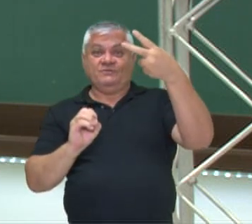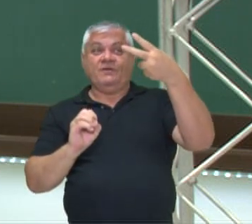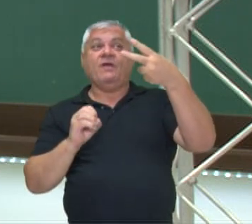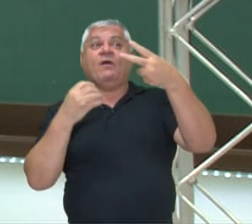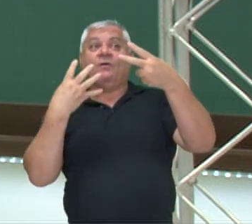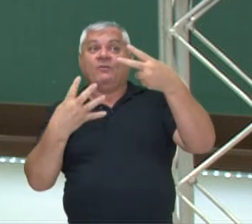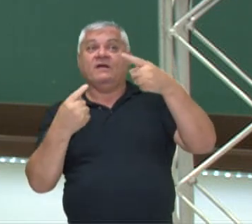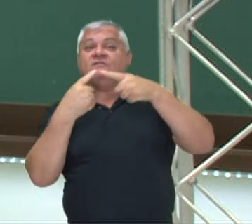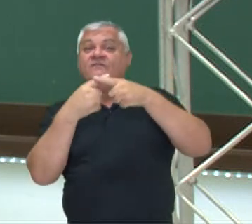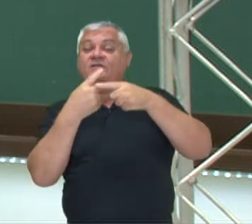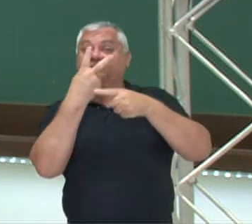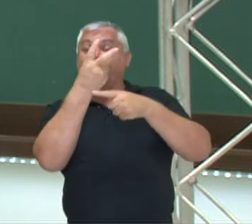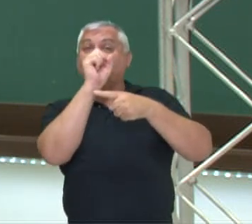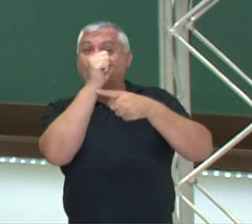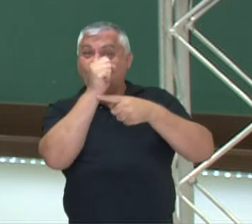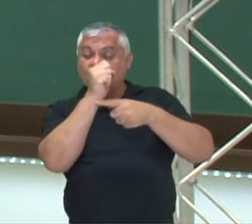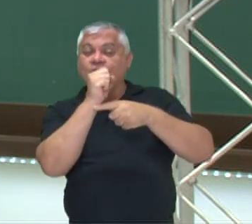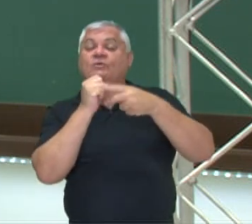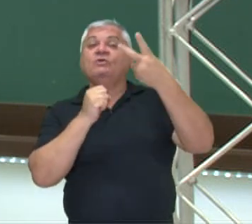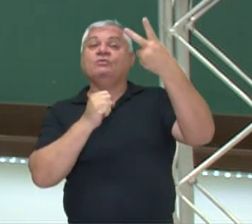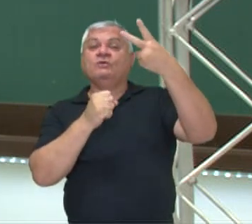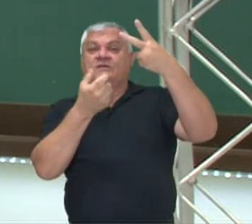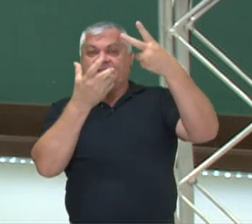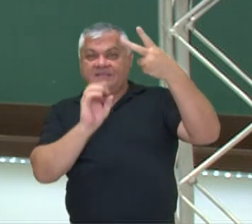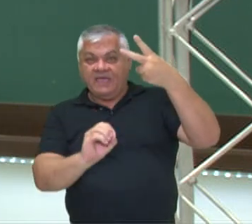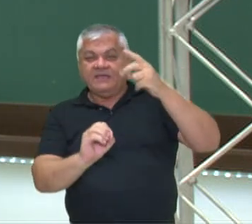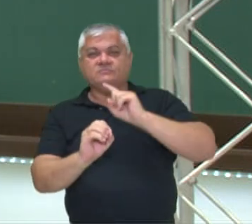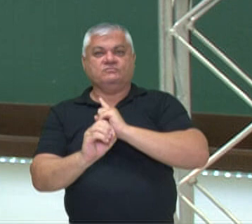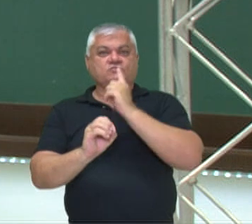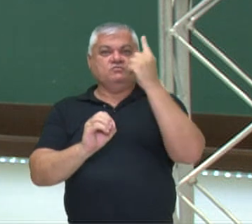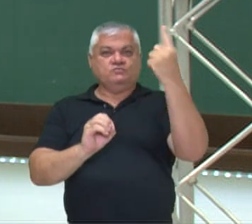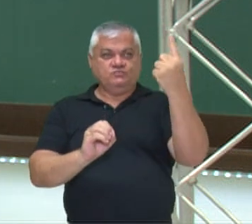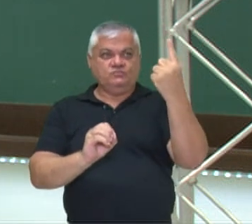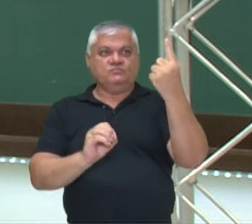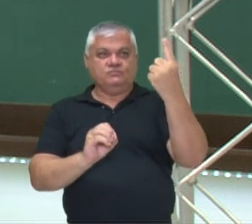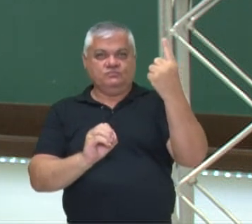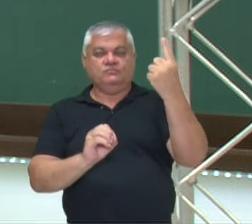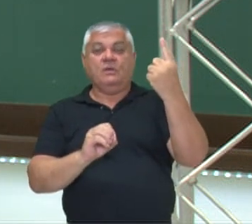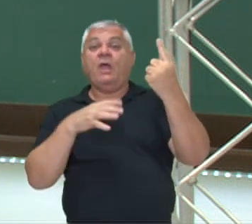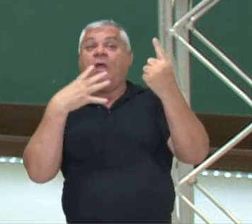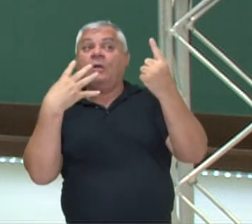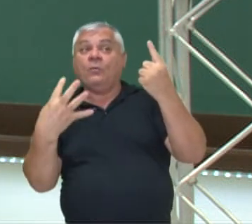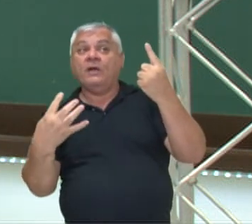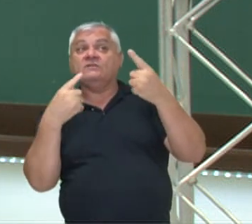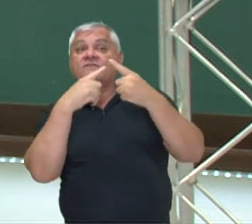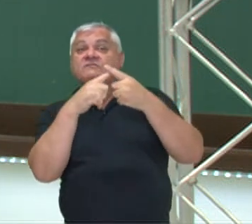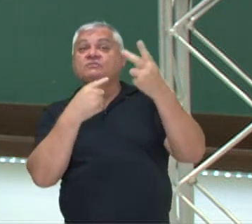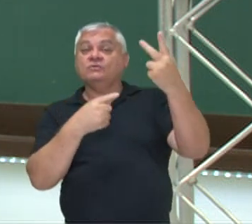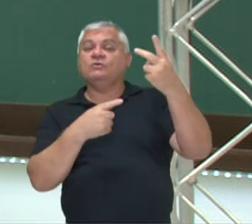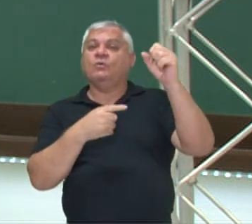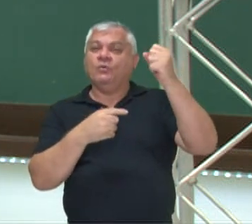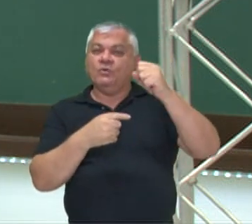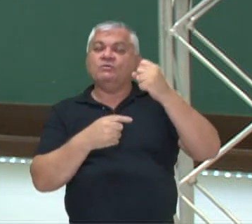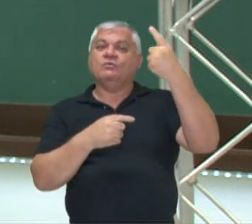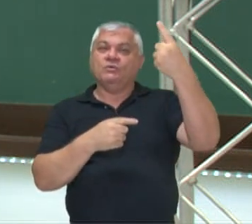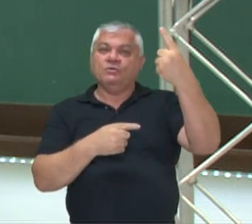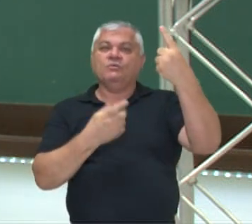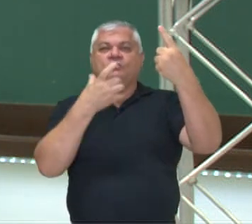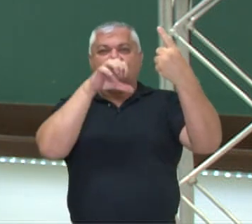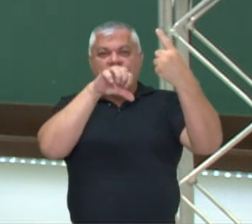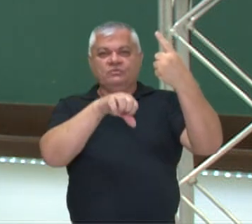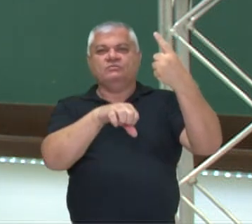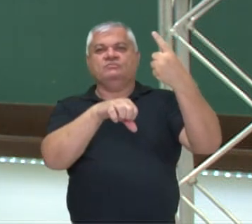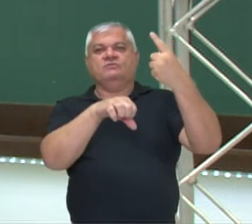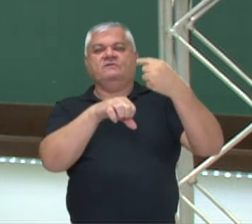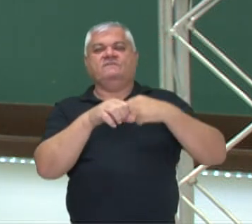4 vezes 2 é 8 e 2, 10. Então fica o 0 e vai 1. 4 vezes 2, 8. E 1